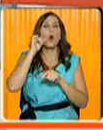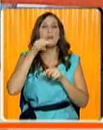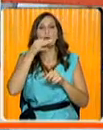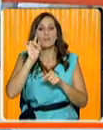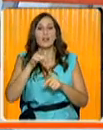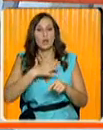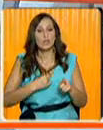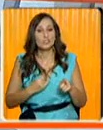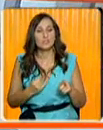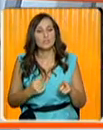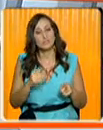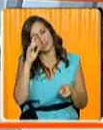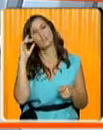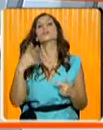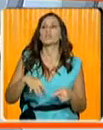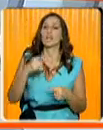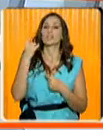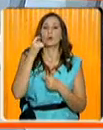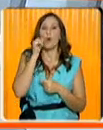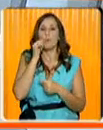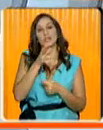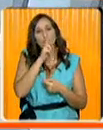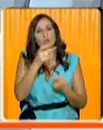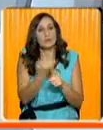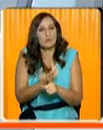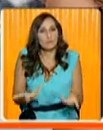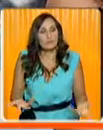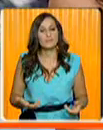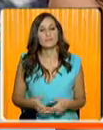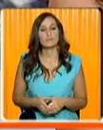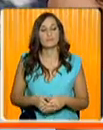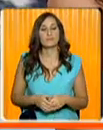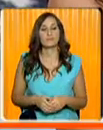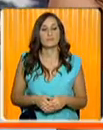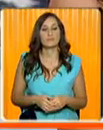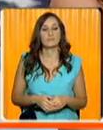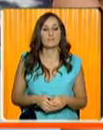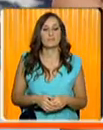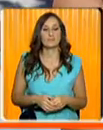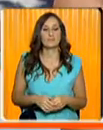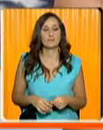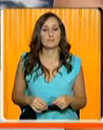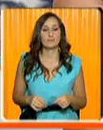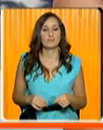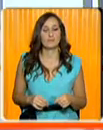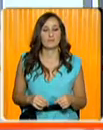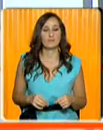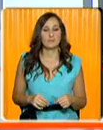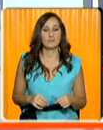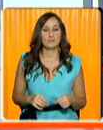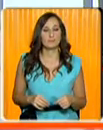Não. Então, não. Tu queres que digam alguma coisa do outro lado? Claro. Porquê é que vocês se calam? Não, única, nós inventamos a